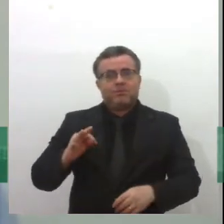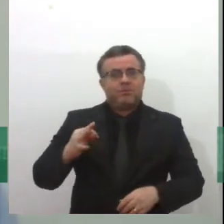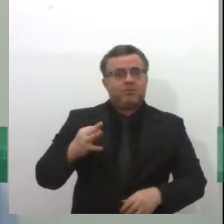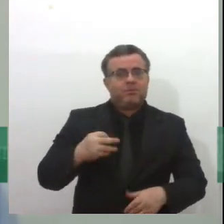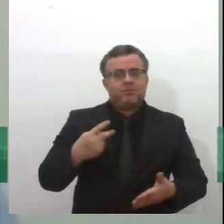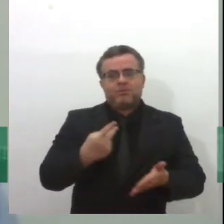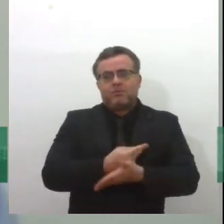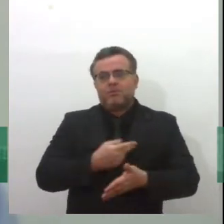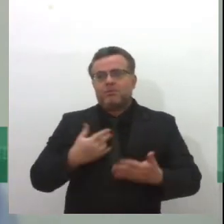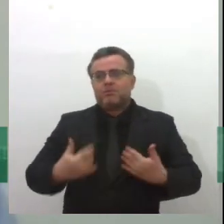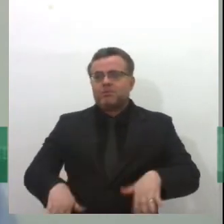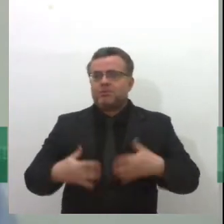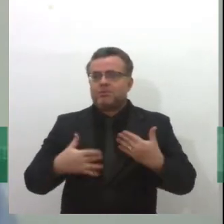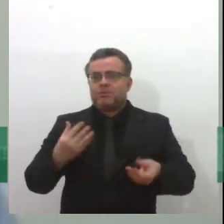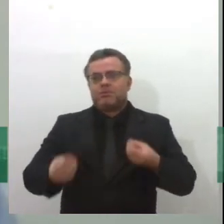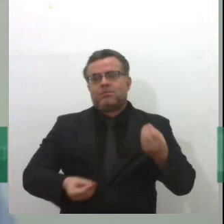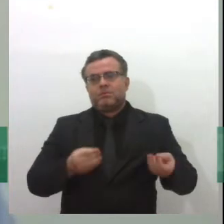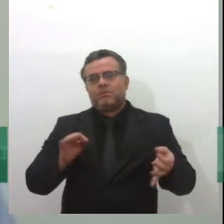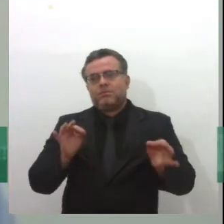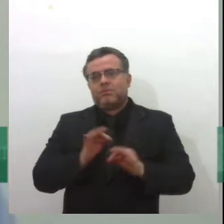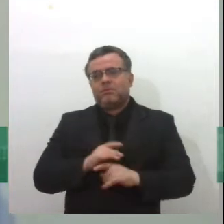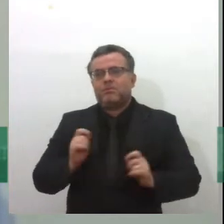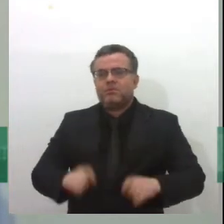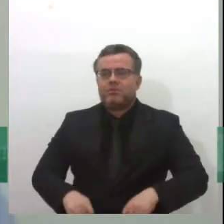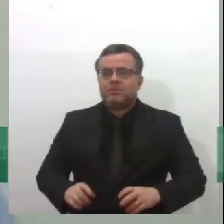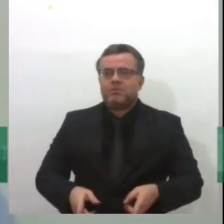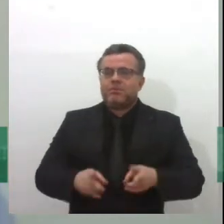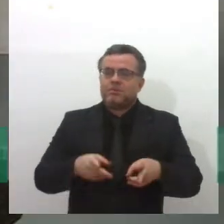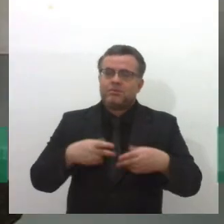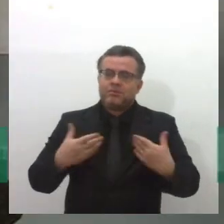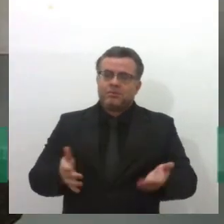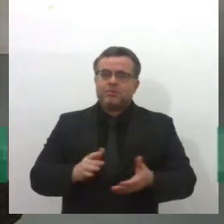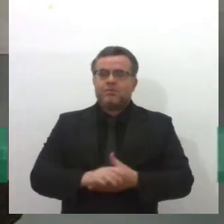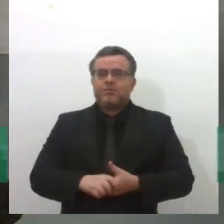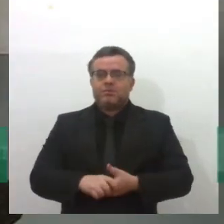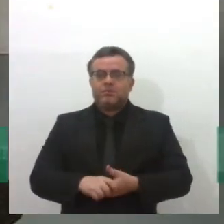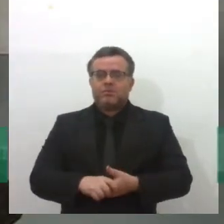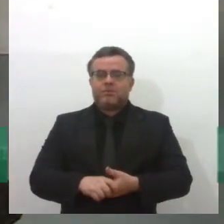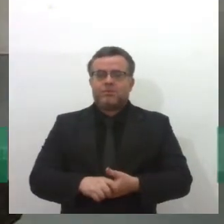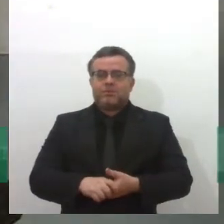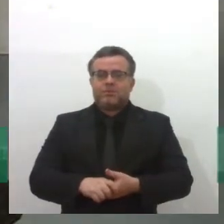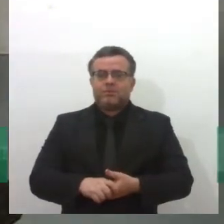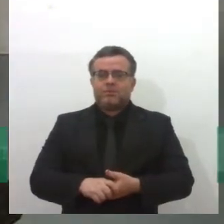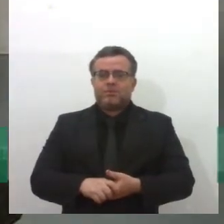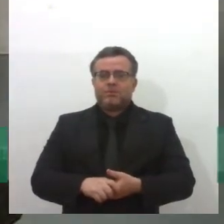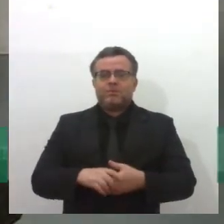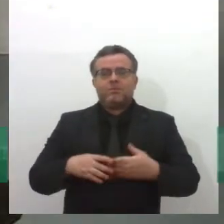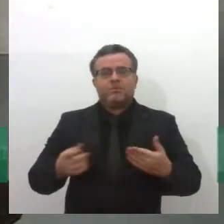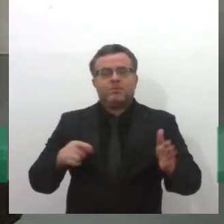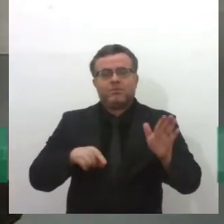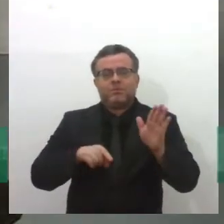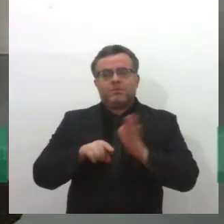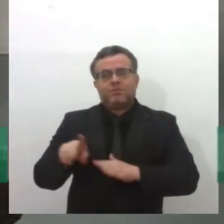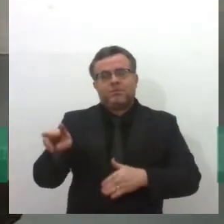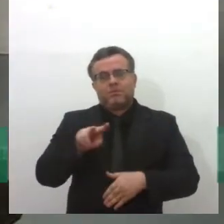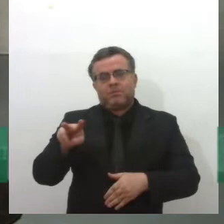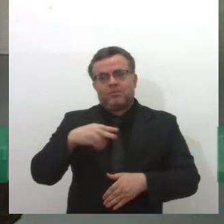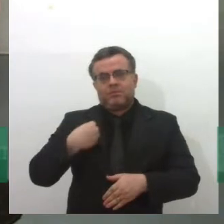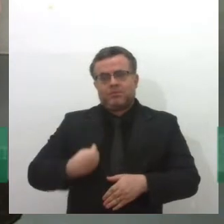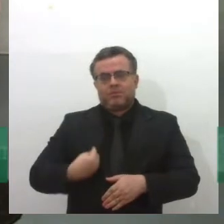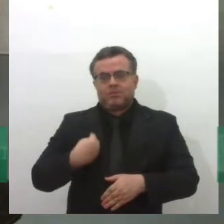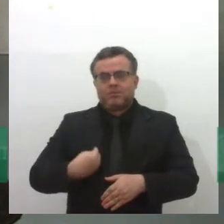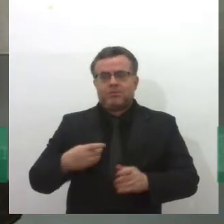na BNCC, especialmente na sua competência número 10. Vou fazer agora uma pergunta para os dois. Vou continuar com você, João,